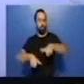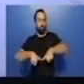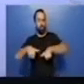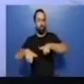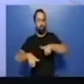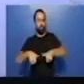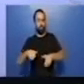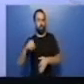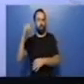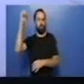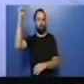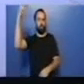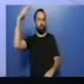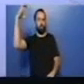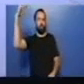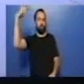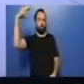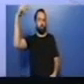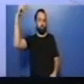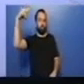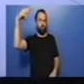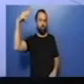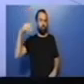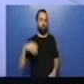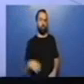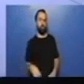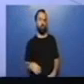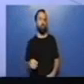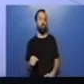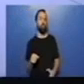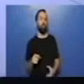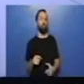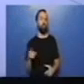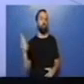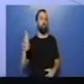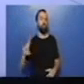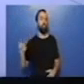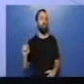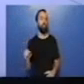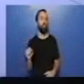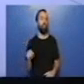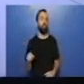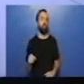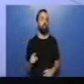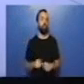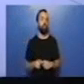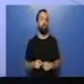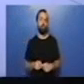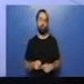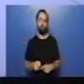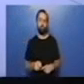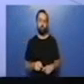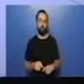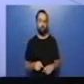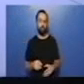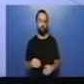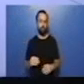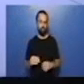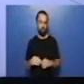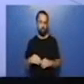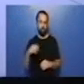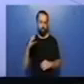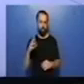O transformador, ele serve para aumentar, a gente fala no popular a tensão, né? A tensão não, no popular é